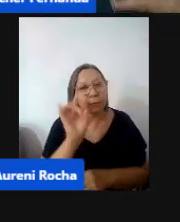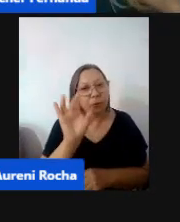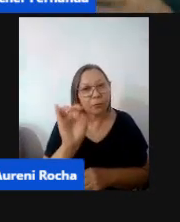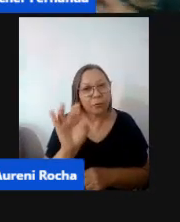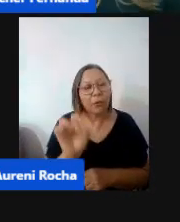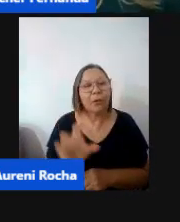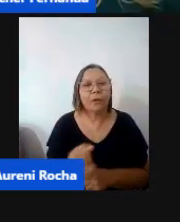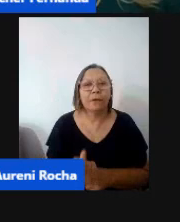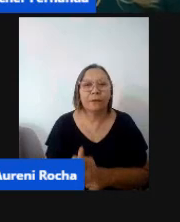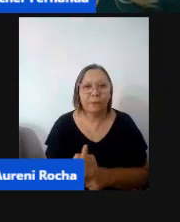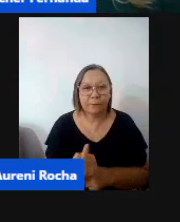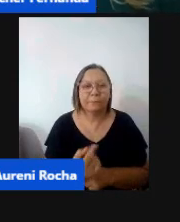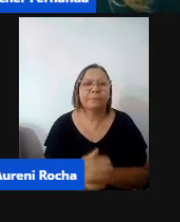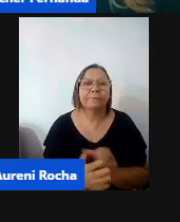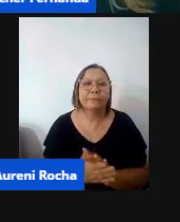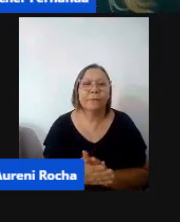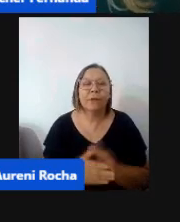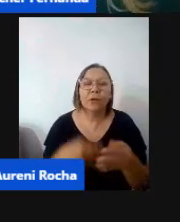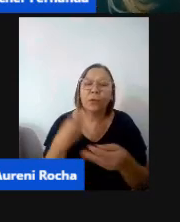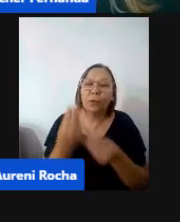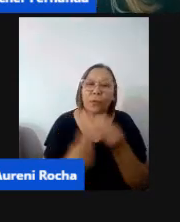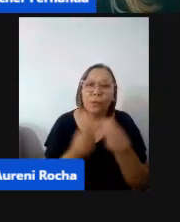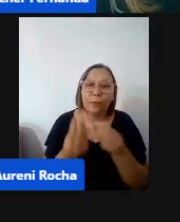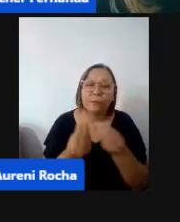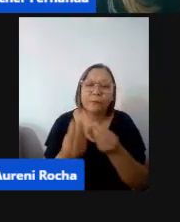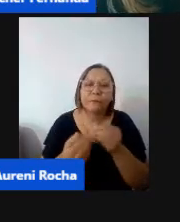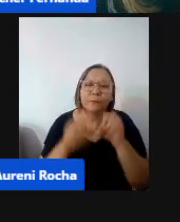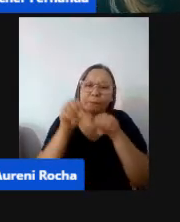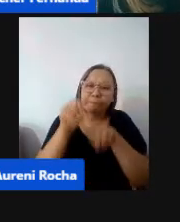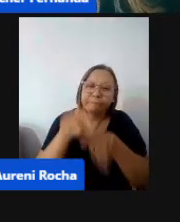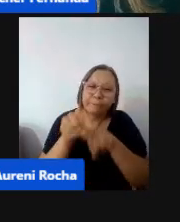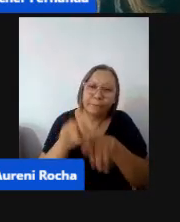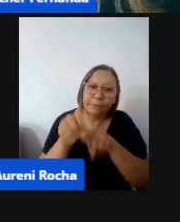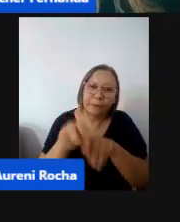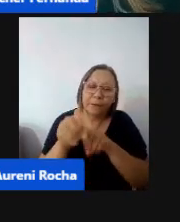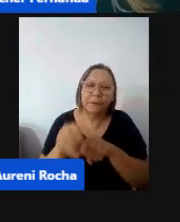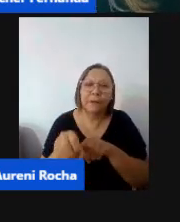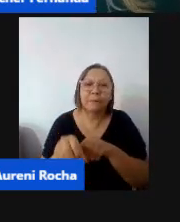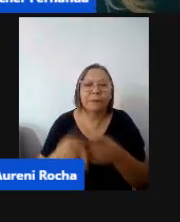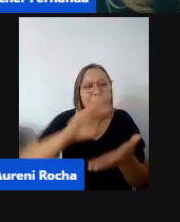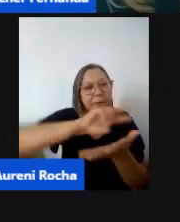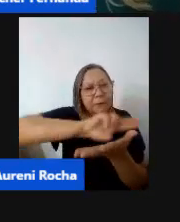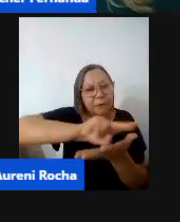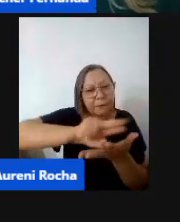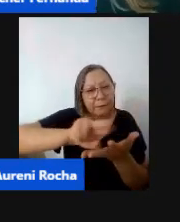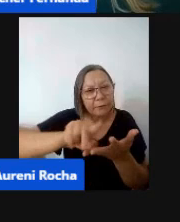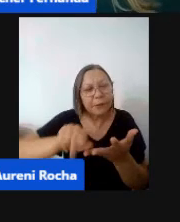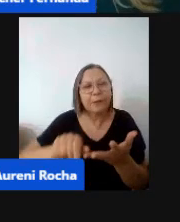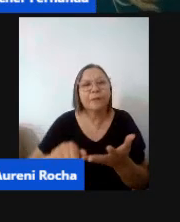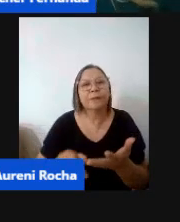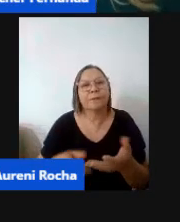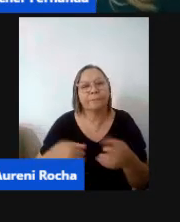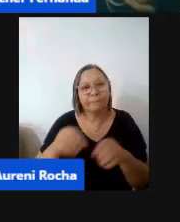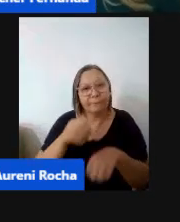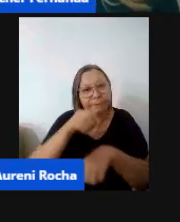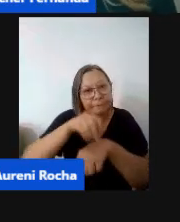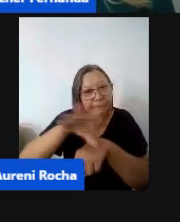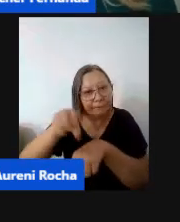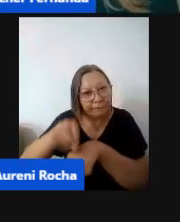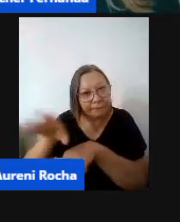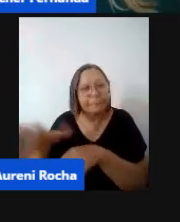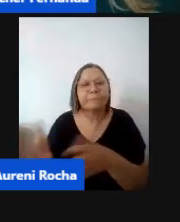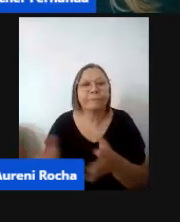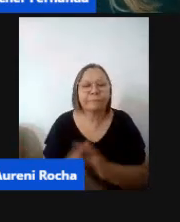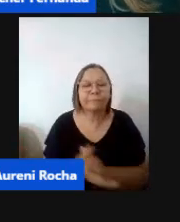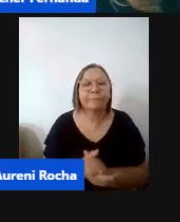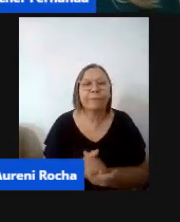e como eu fui trabalhando com o Canva e com as suas inúmeras possibilidades. Mas, Fernanda, como a gente vai